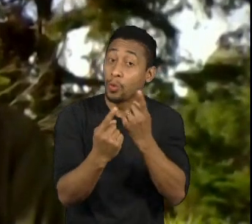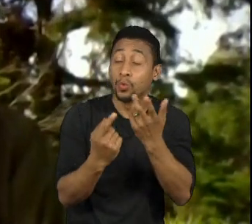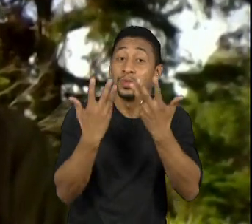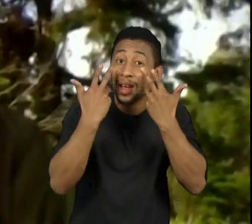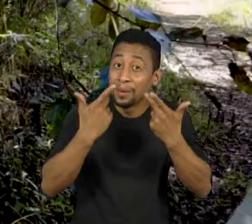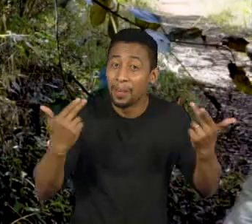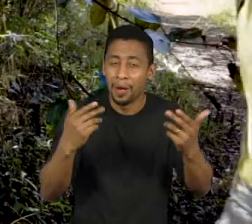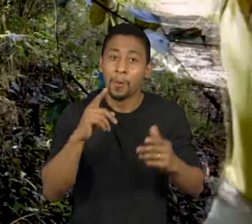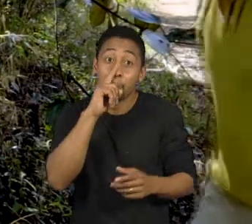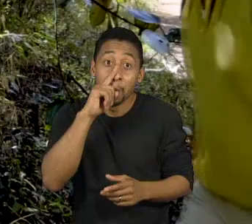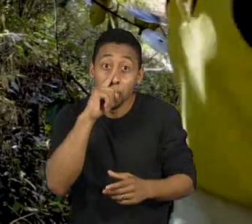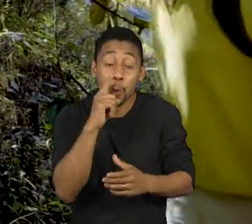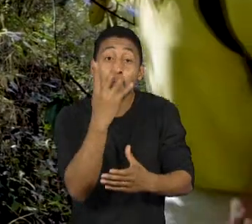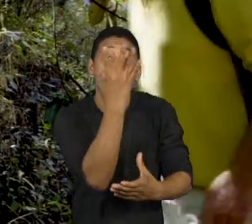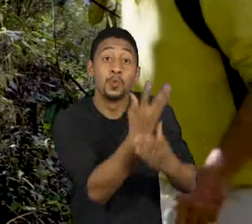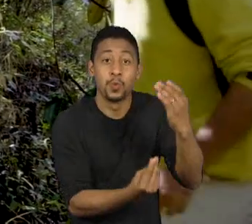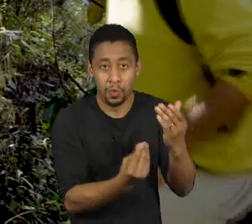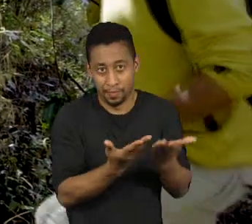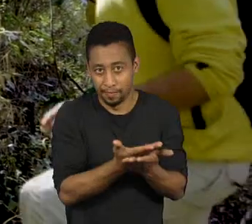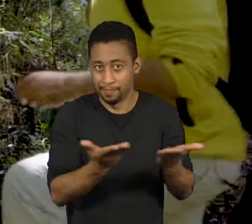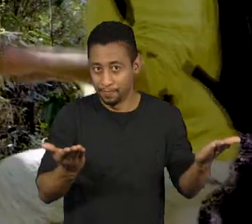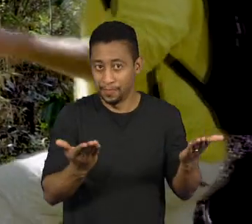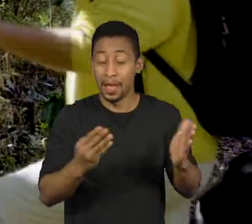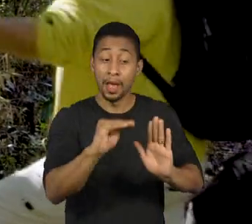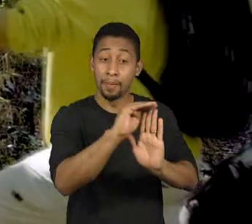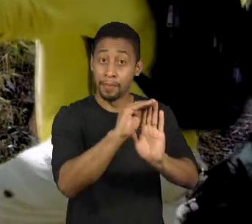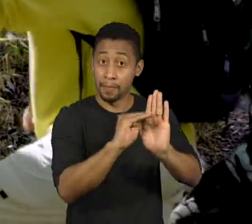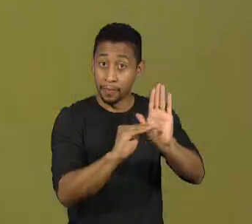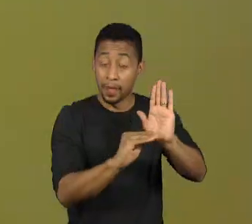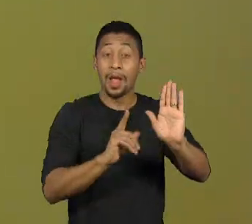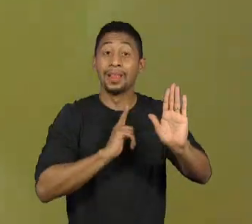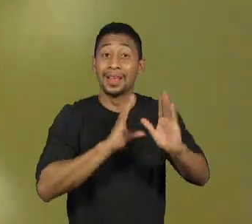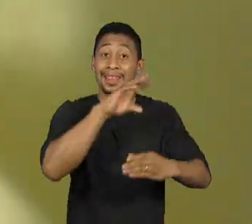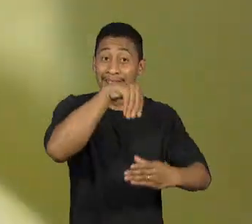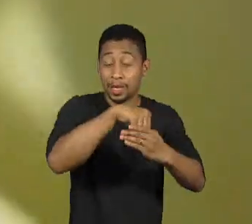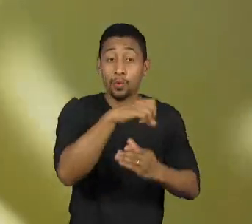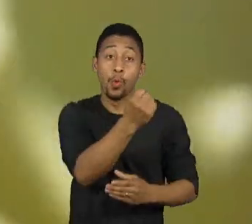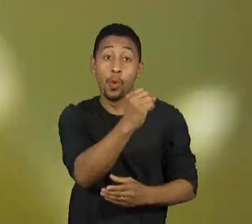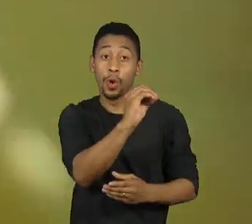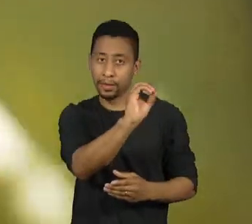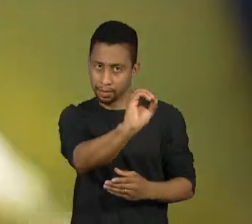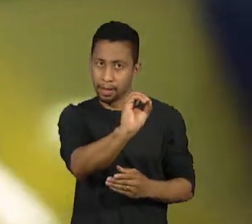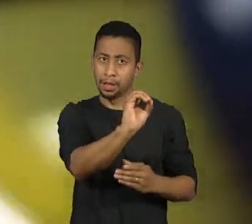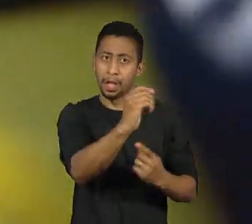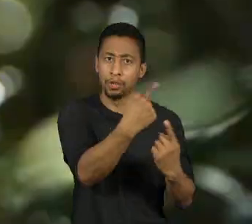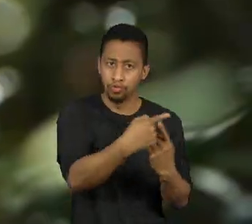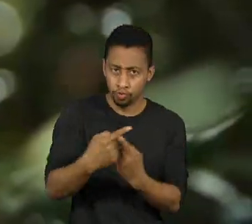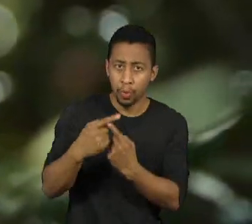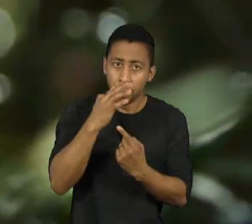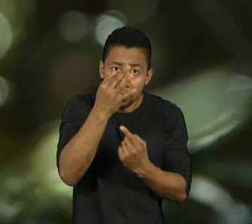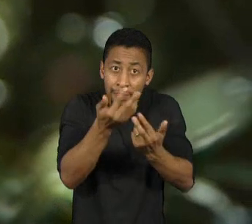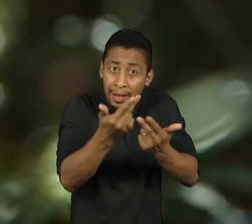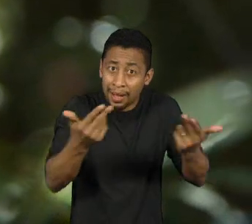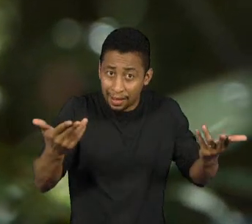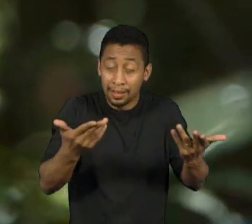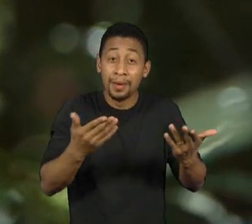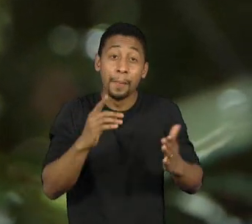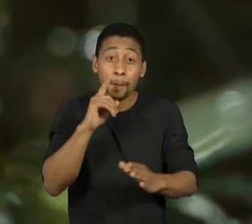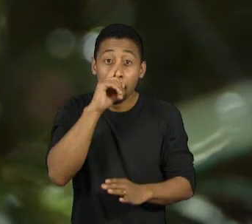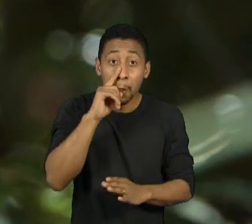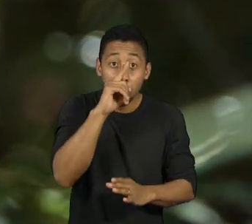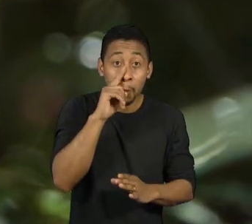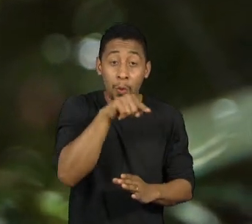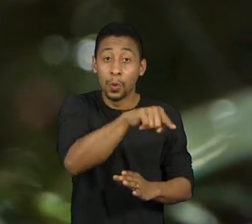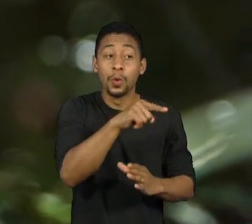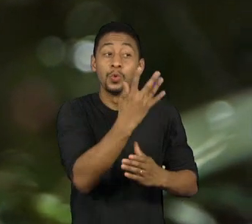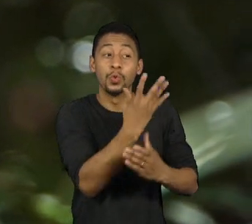Nessas listas, nós temos mais ou menos 80 espécies de plantas ameaçadas de extinção, desde categorias criticamente ameaçadas,